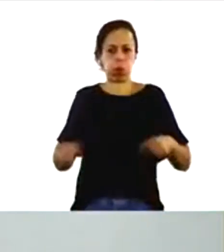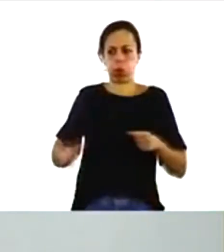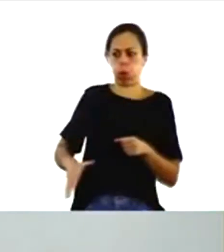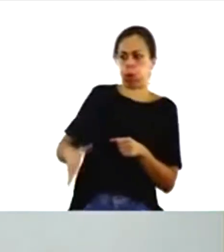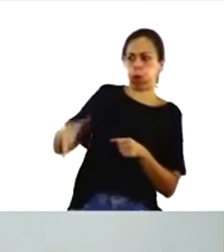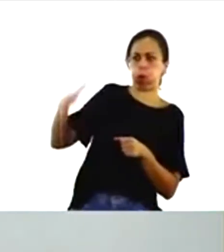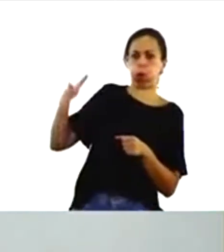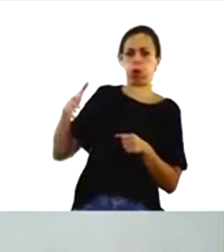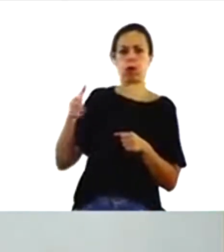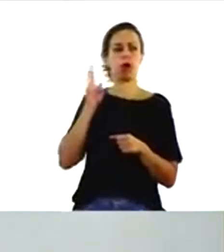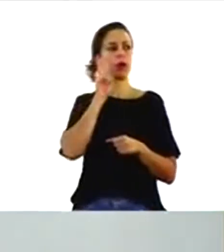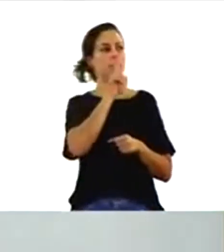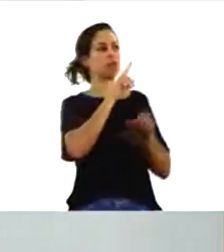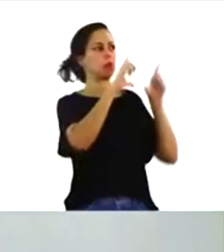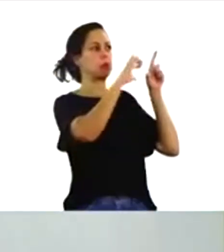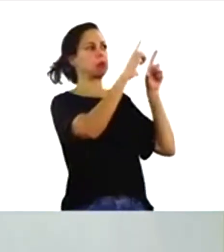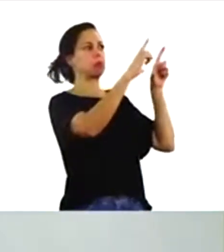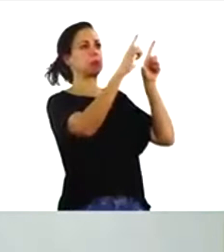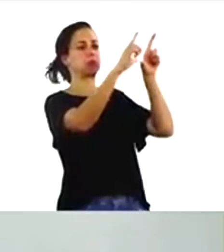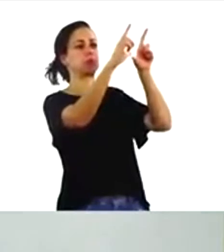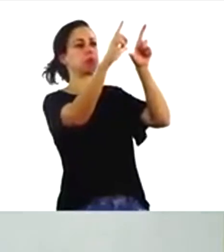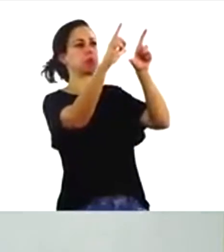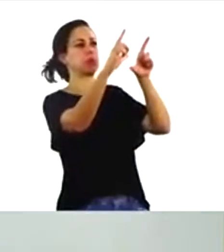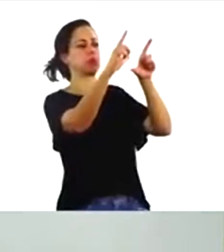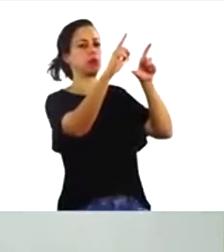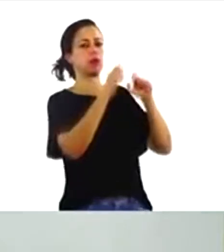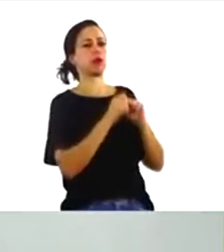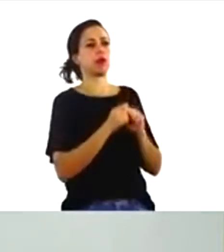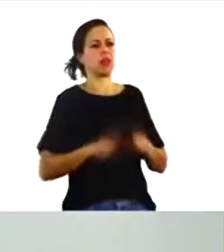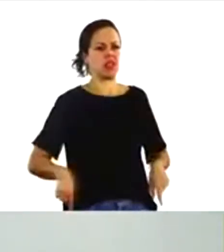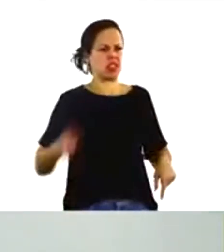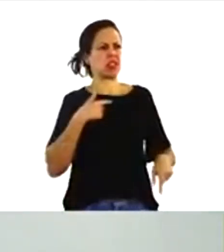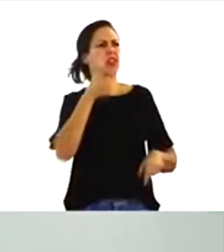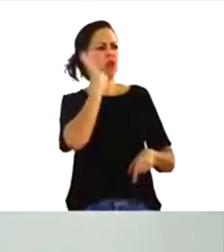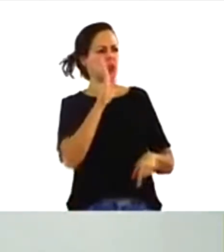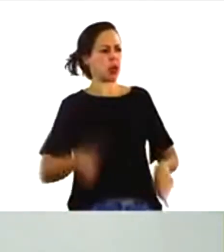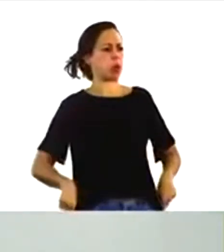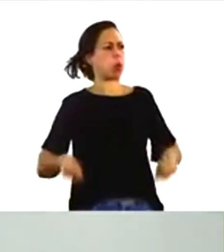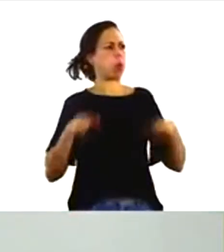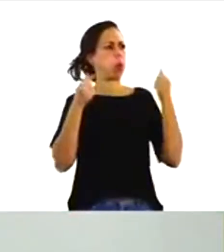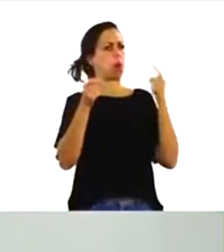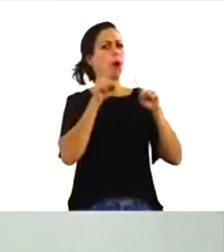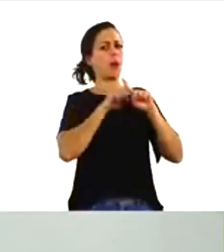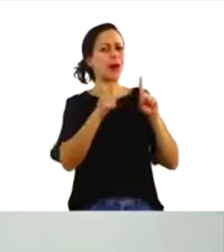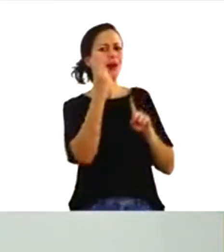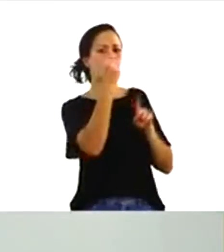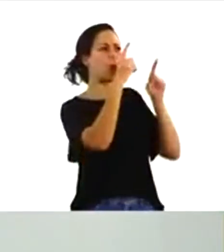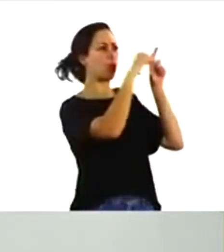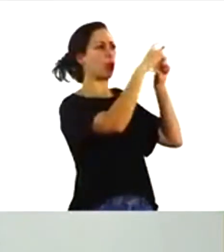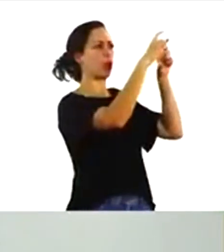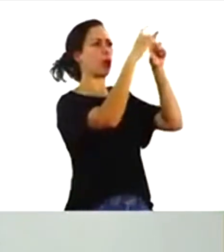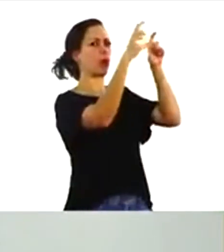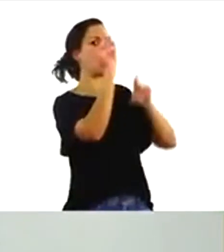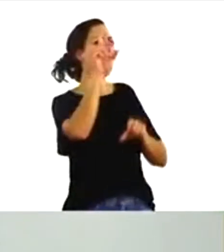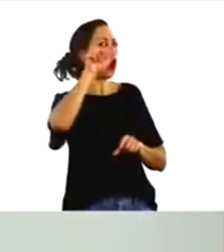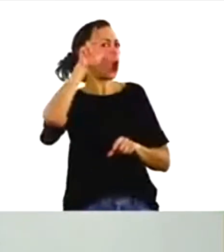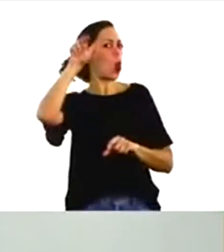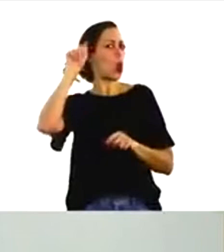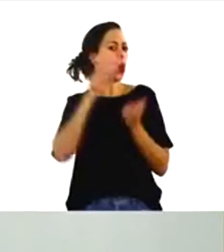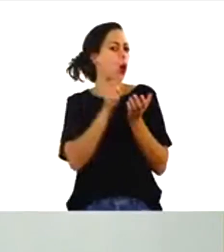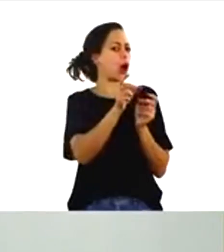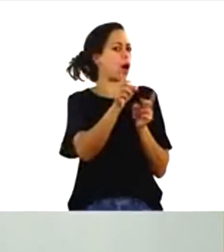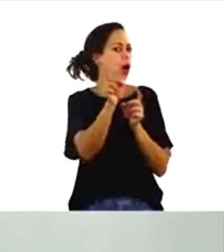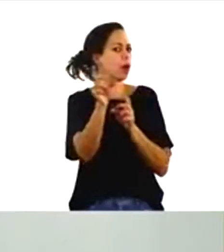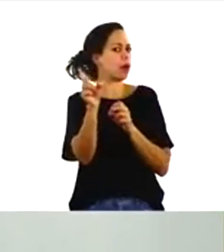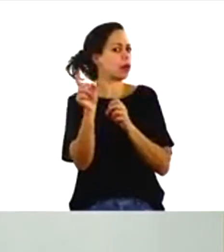rode o mundo, porque o meu quadro sumiu. O quadro que meu pai deixou. O meu irmão o vendeu e